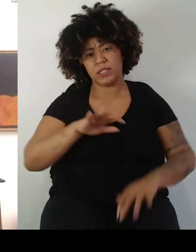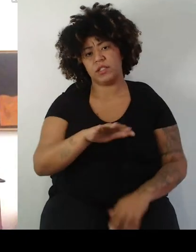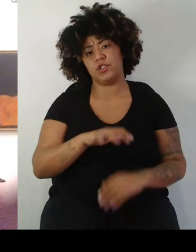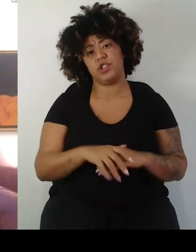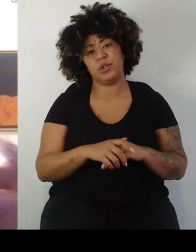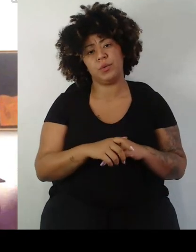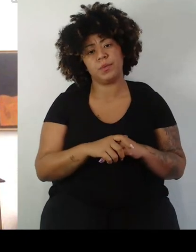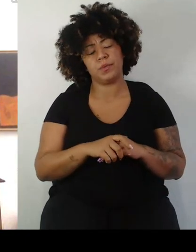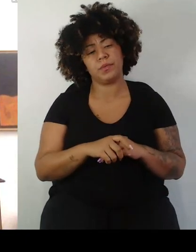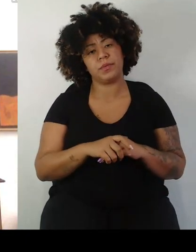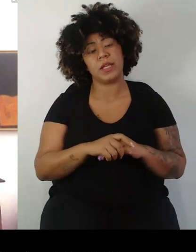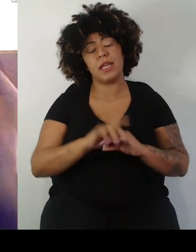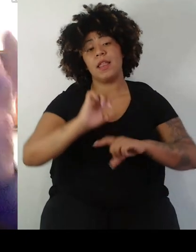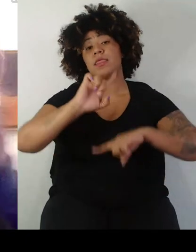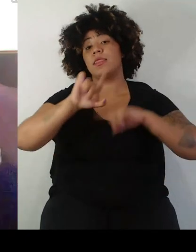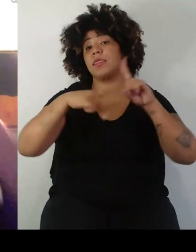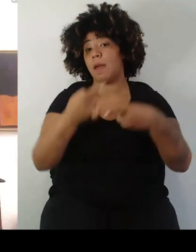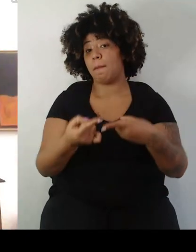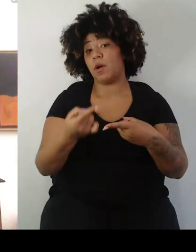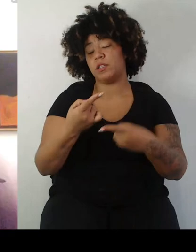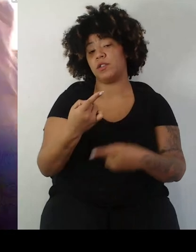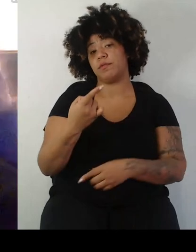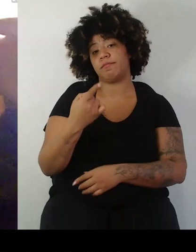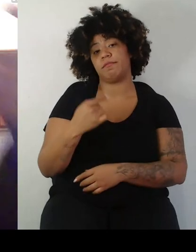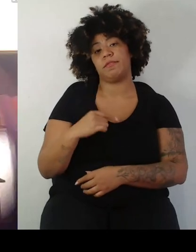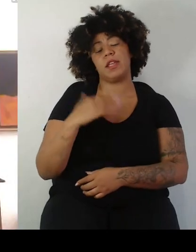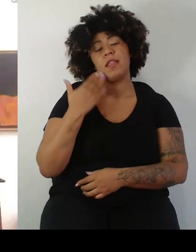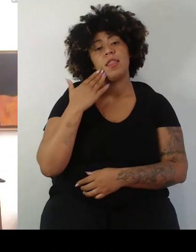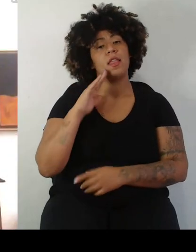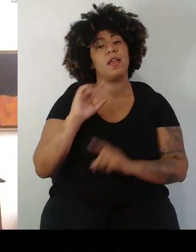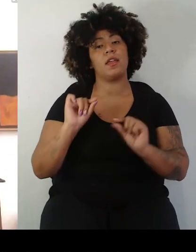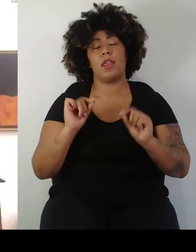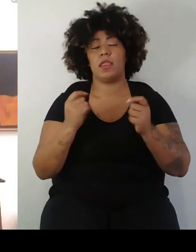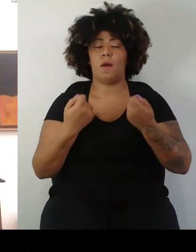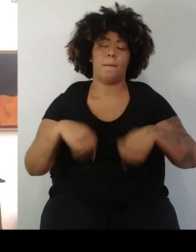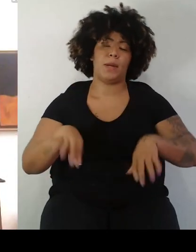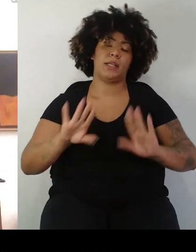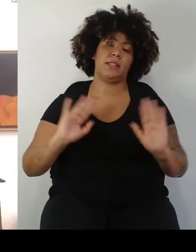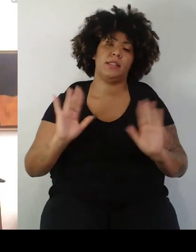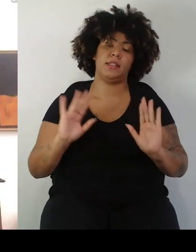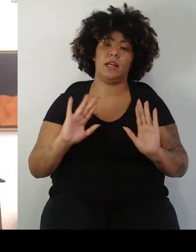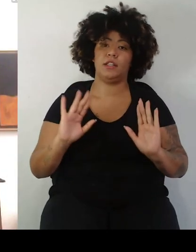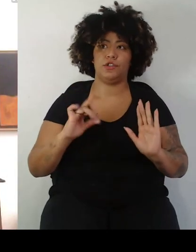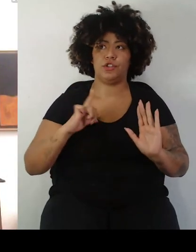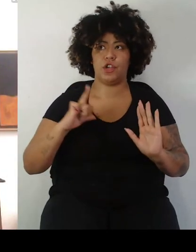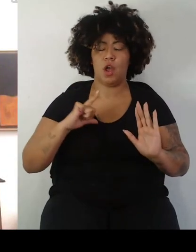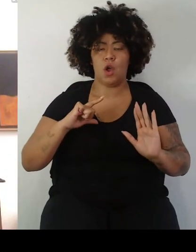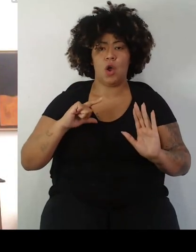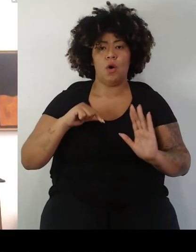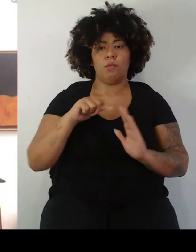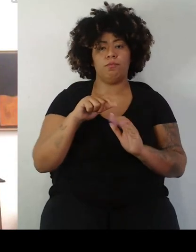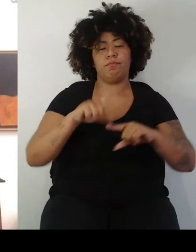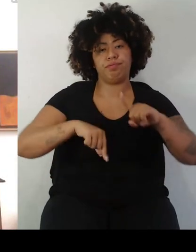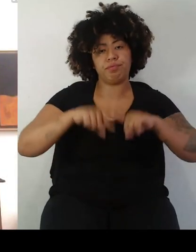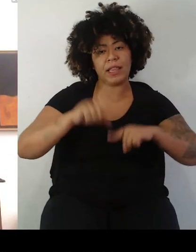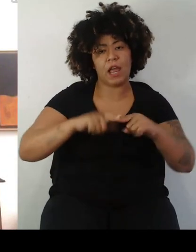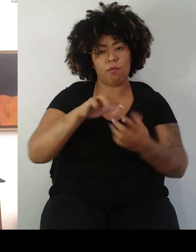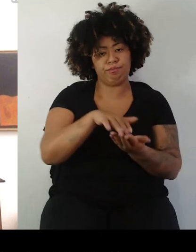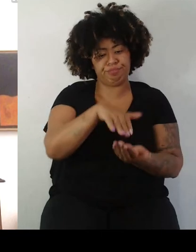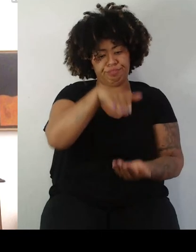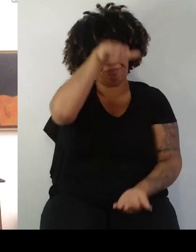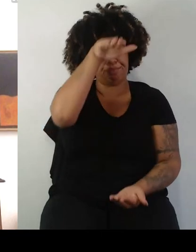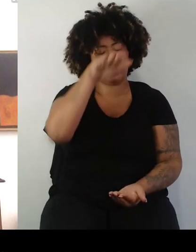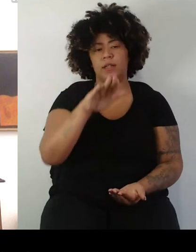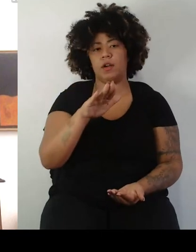e depois nós descobrimos que nós não precisaríamos de muitas obras de bacon para expor na